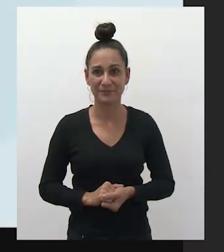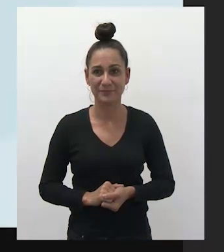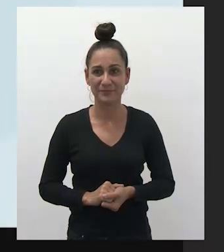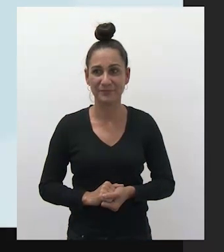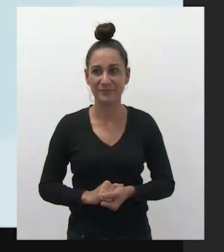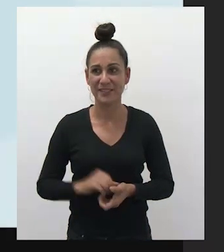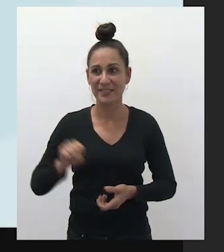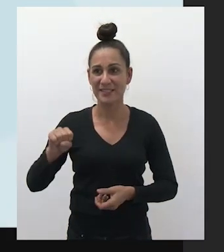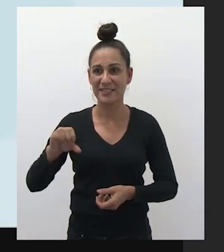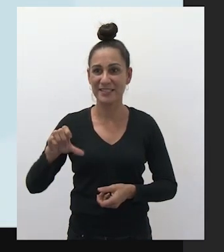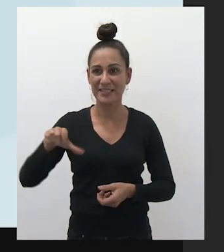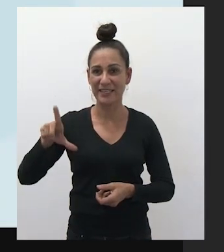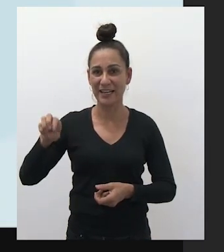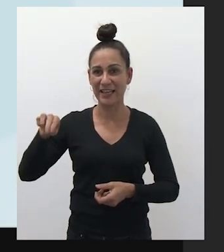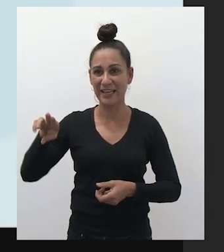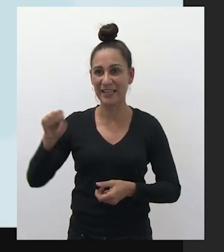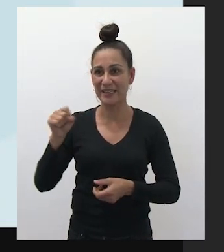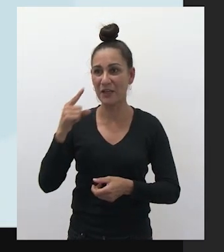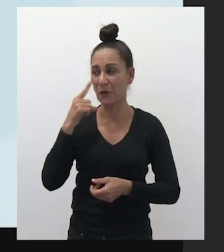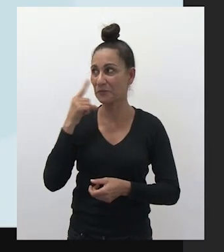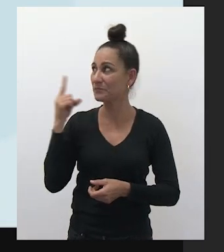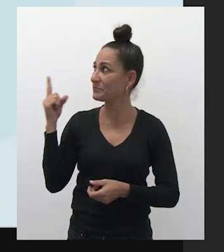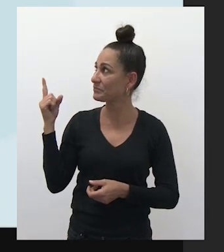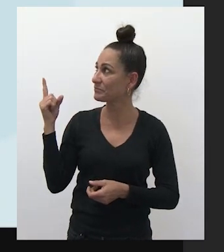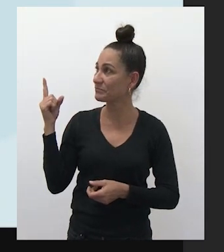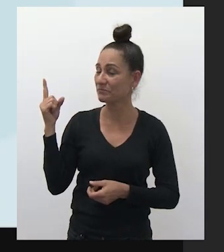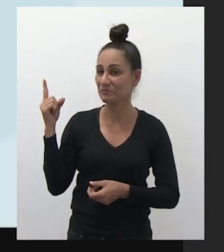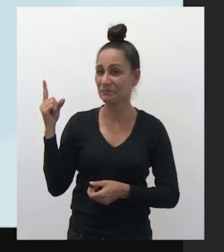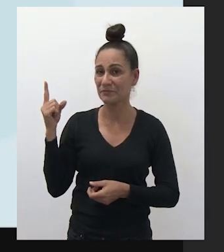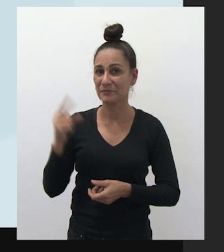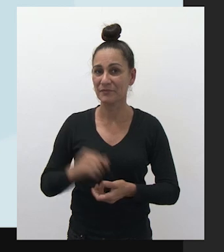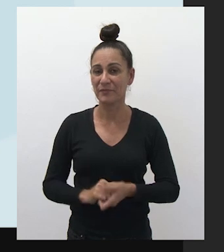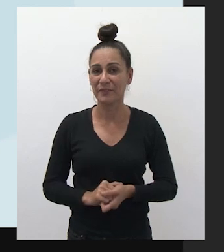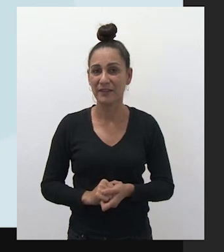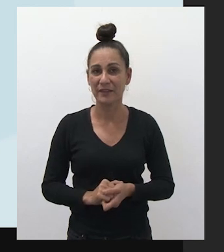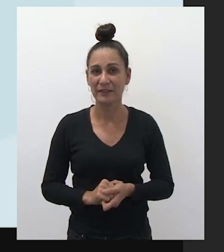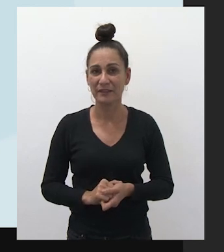Silene, tá dando para me ouvir? Apareceu aqui conexão instável.